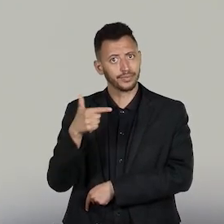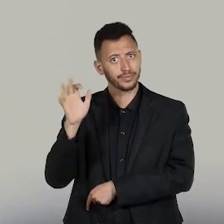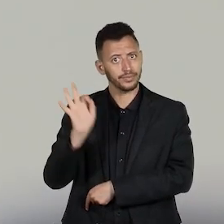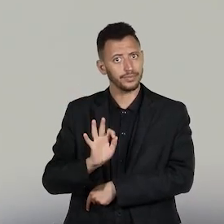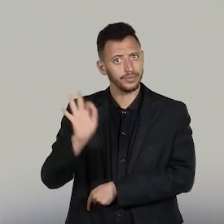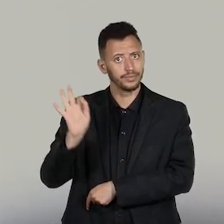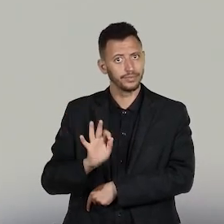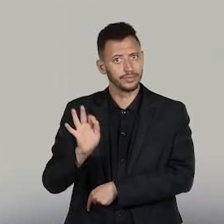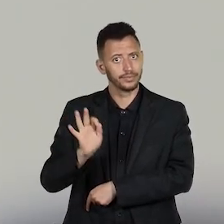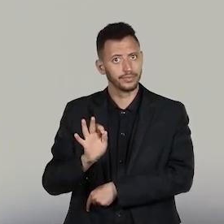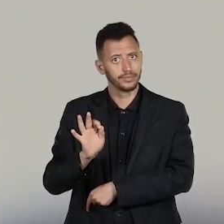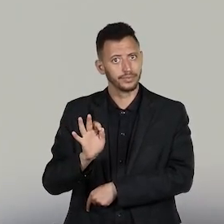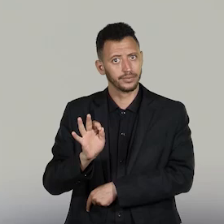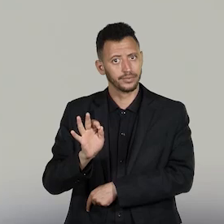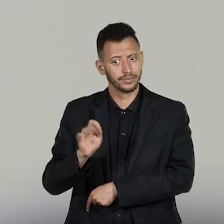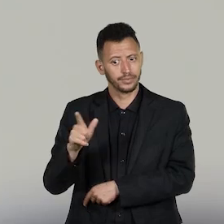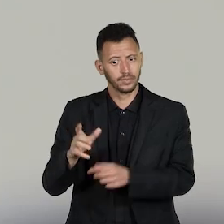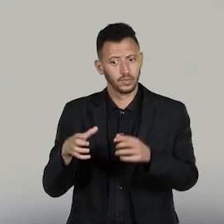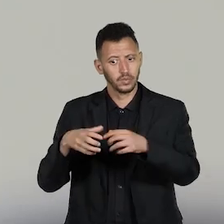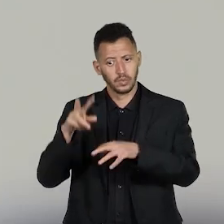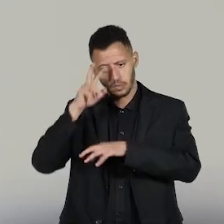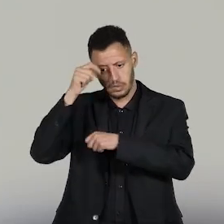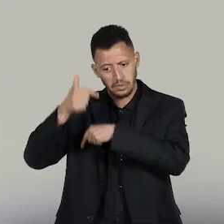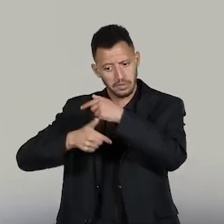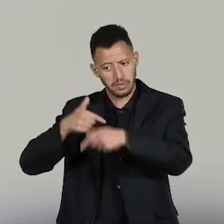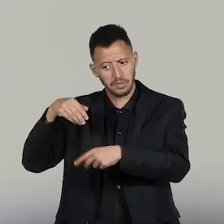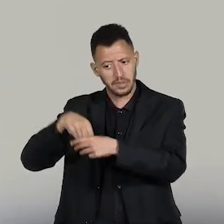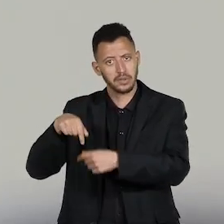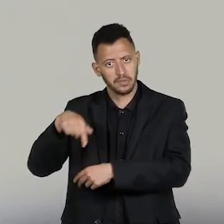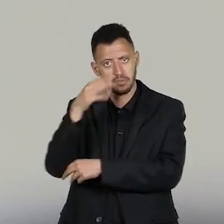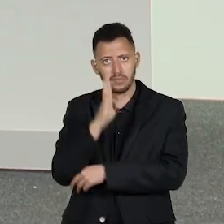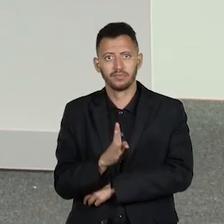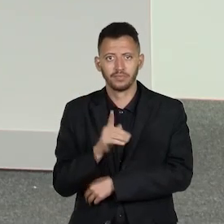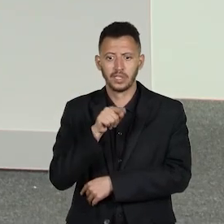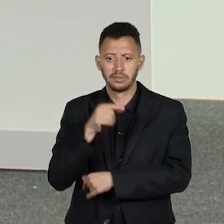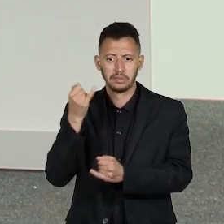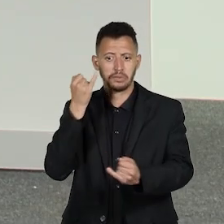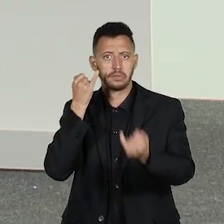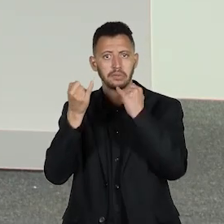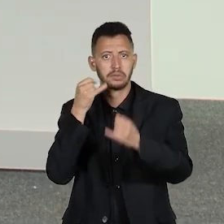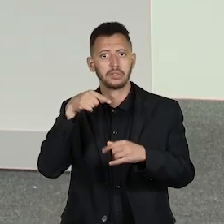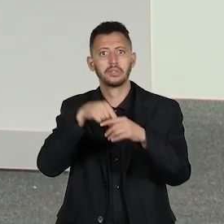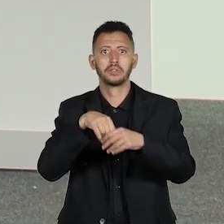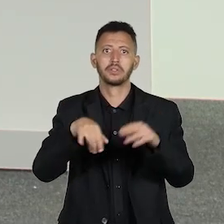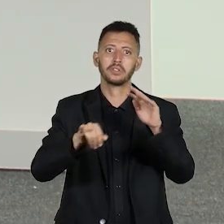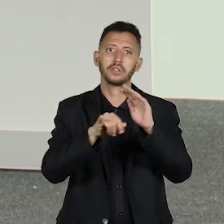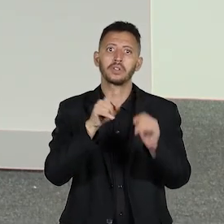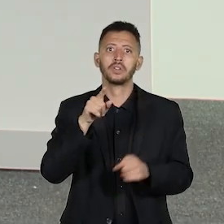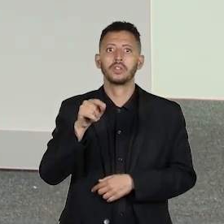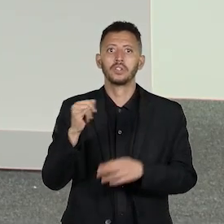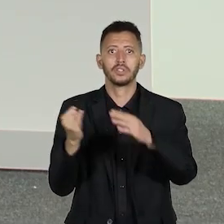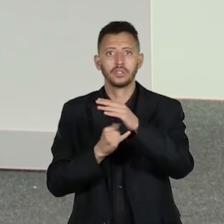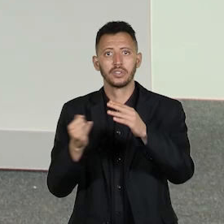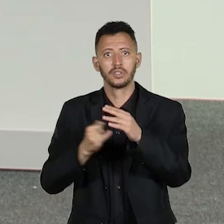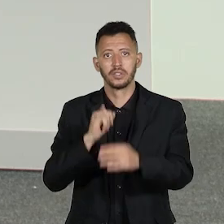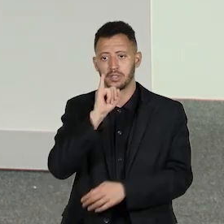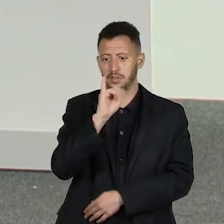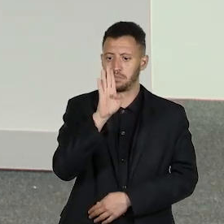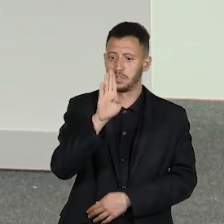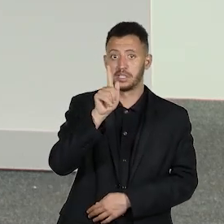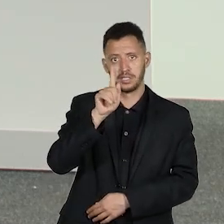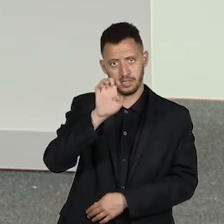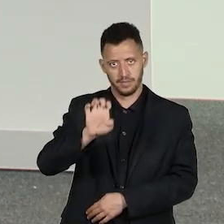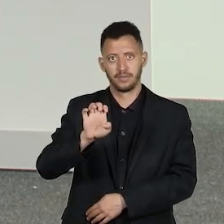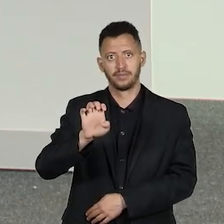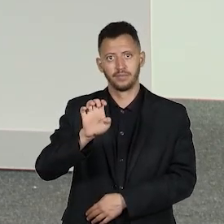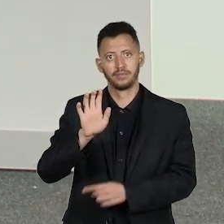e 22% da força de trabalho no Brasil? Esses dados são do Instituto Brasileiro de Geografia e